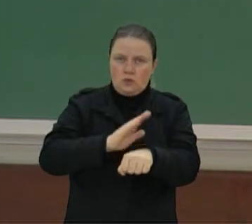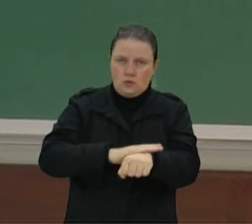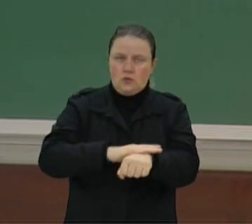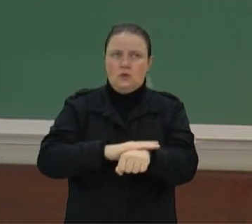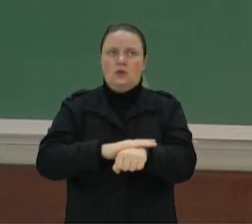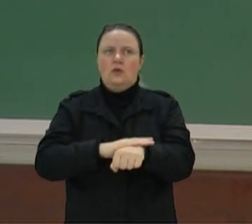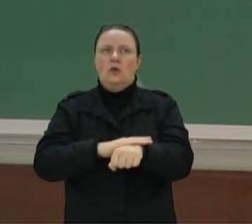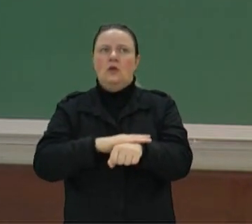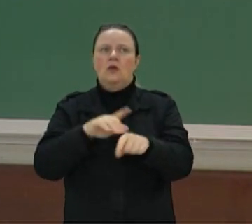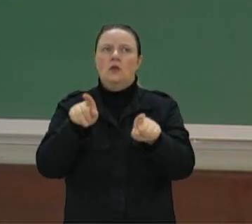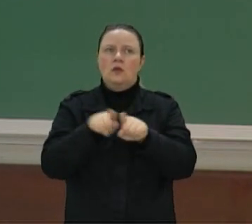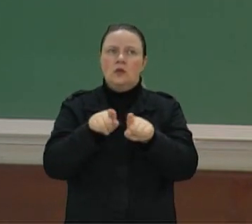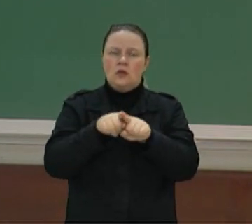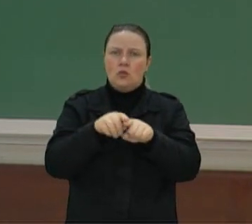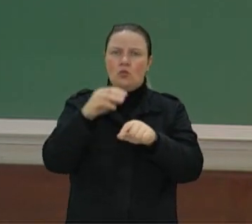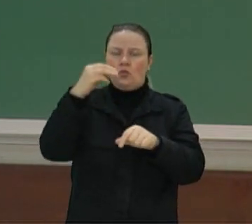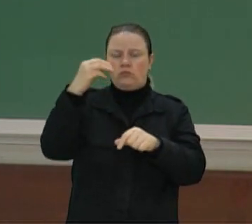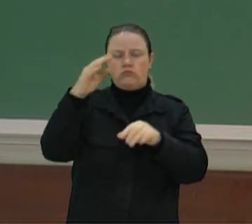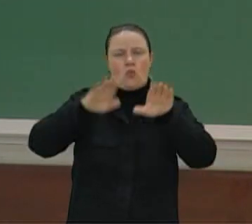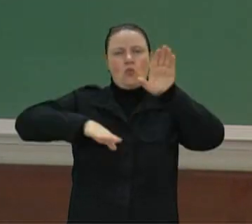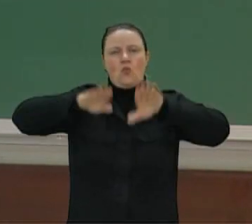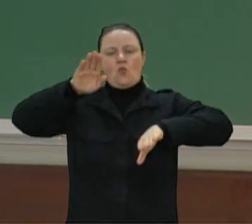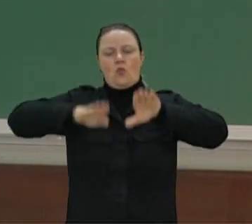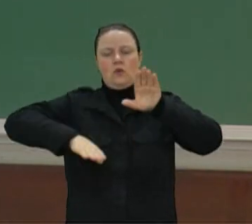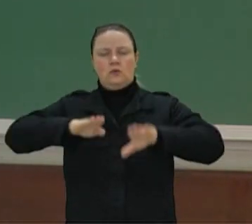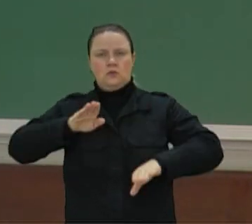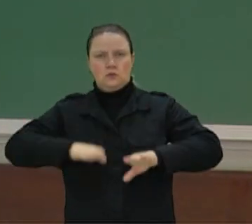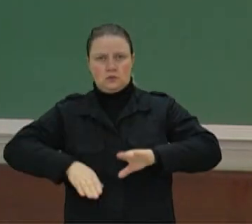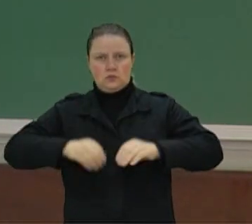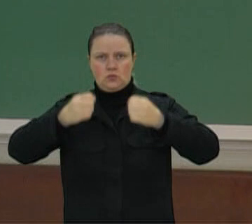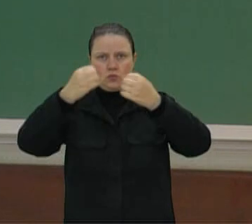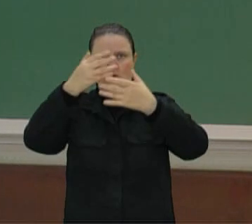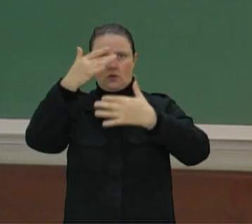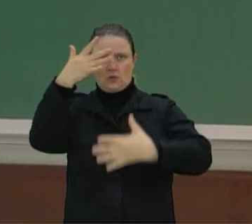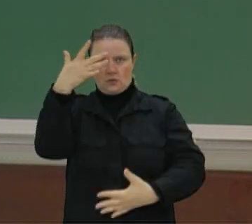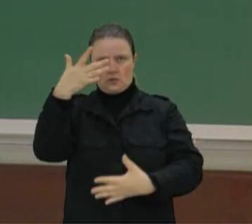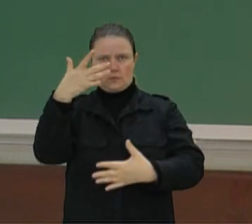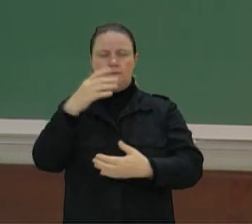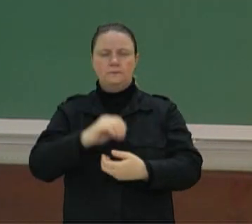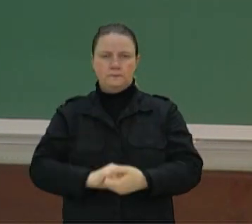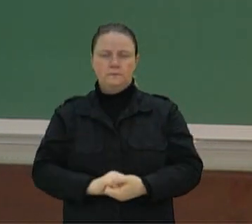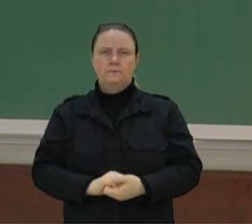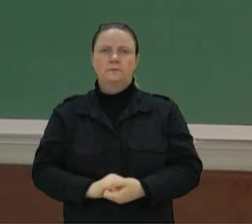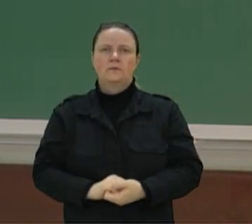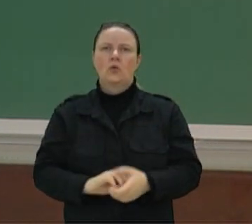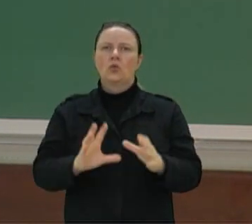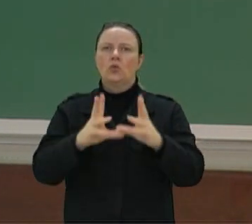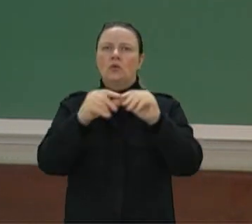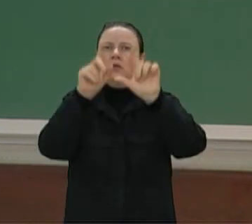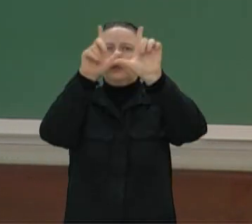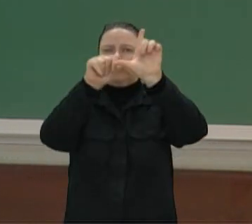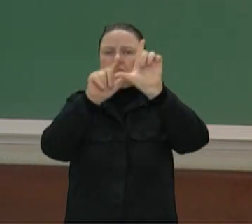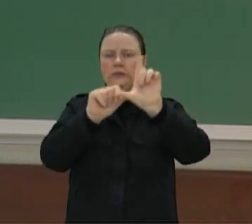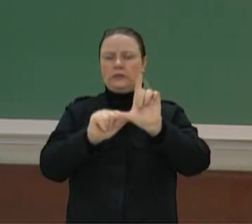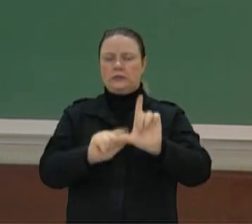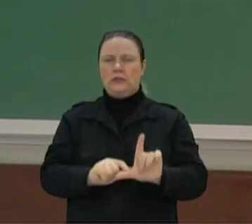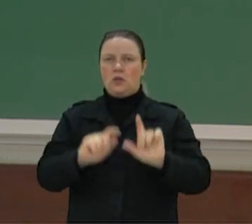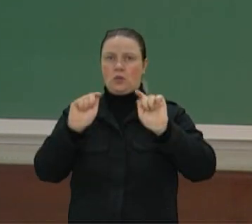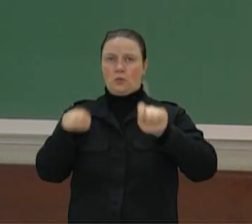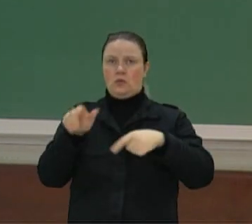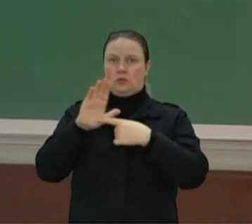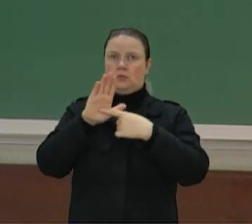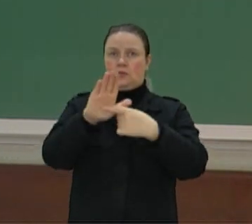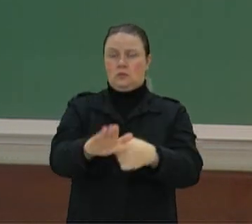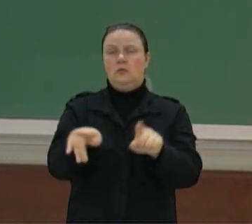montante. São todas as variáveis que a gente tem lá na nossa formulinha, tá bom? Todas as letras que podem aparecer